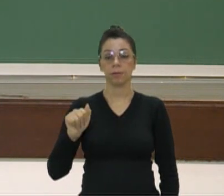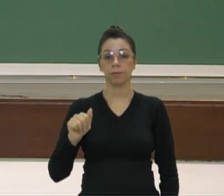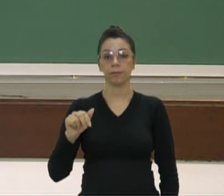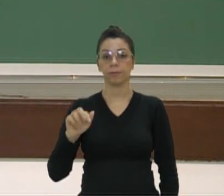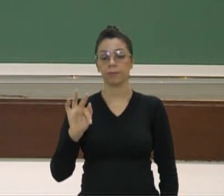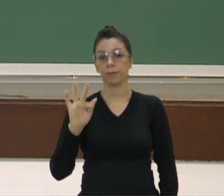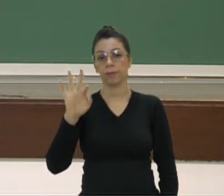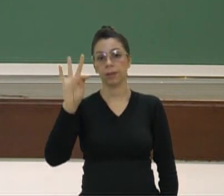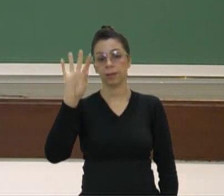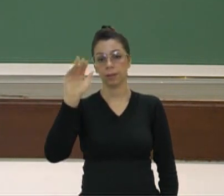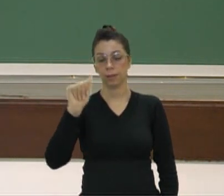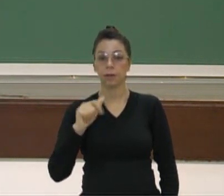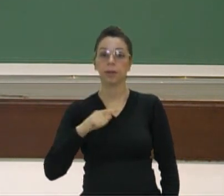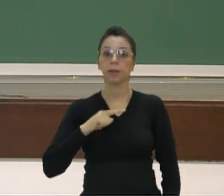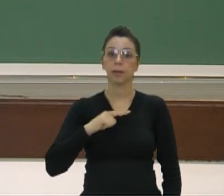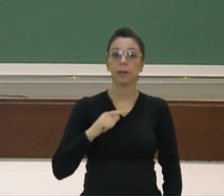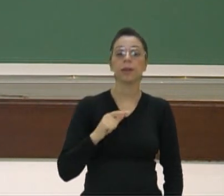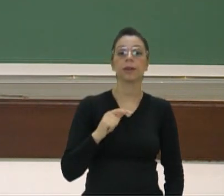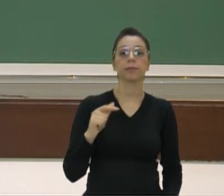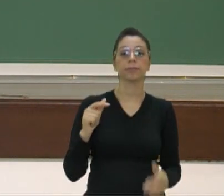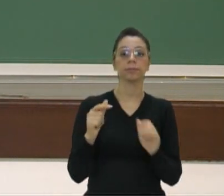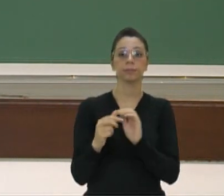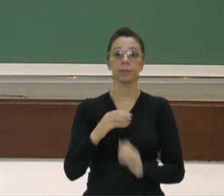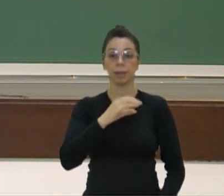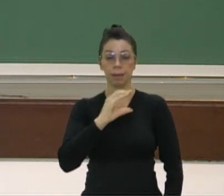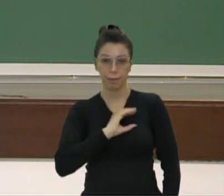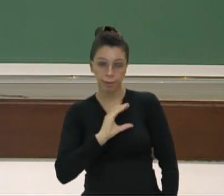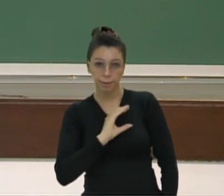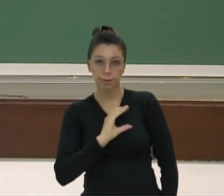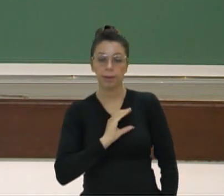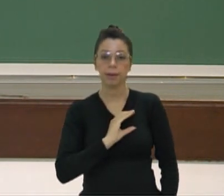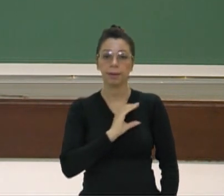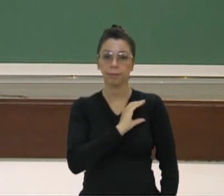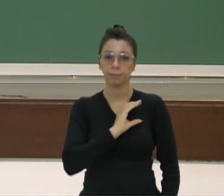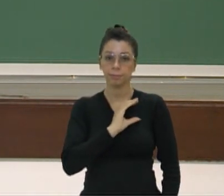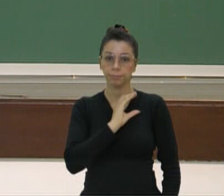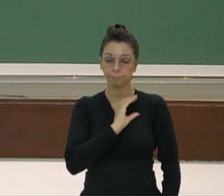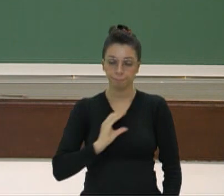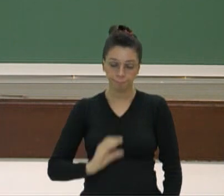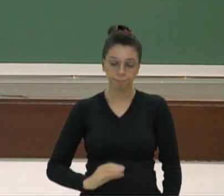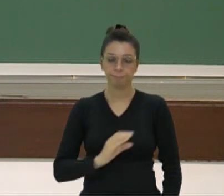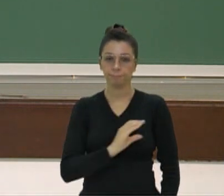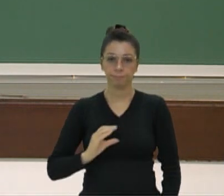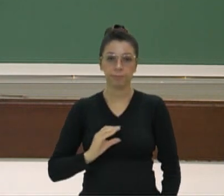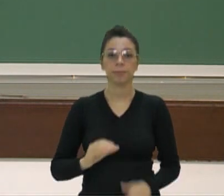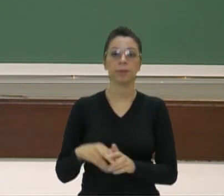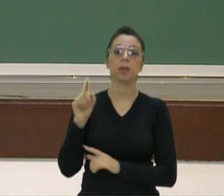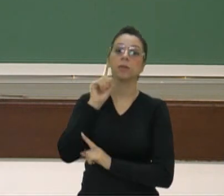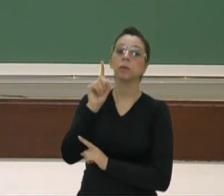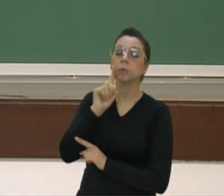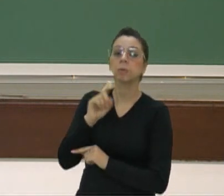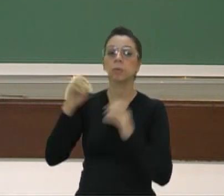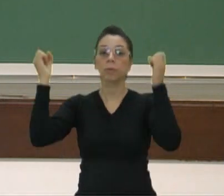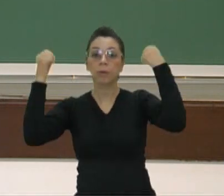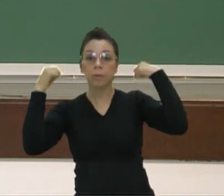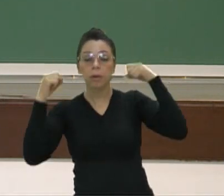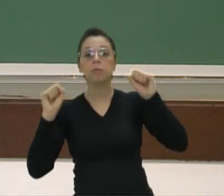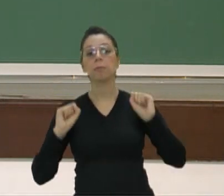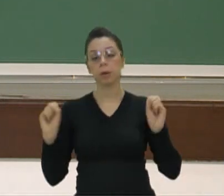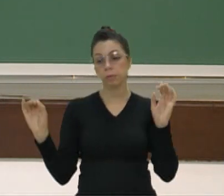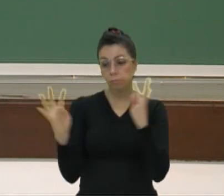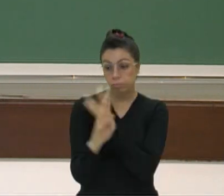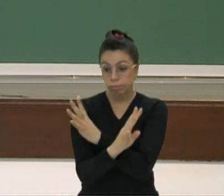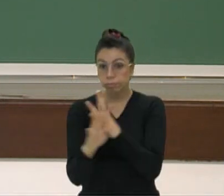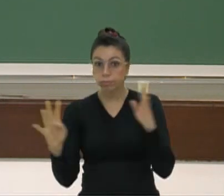Canadá, Estados Unidos e México. Ali você tem uma liberdade comercial. Você pode transitar, lógico que de